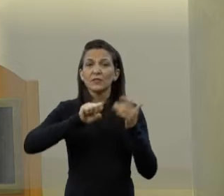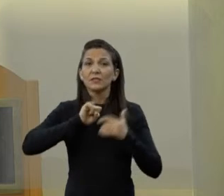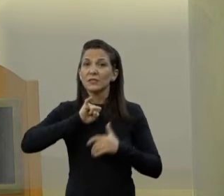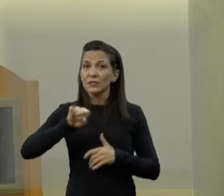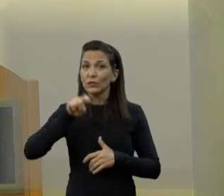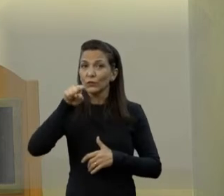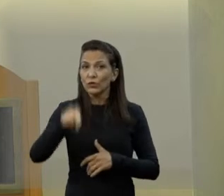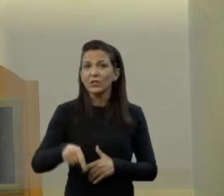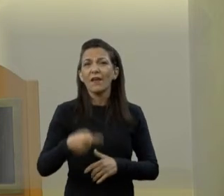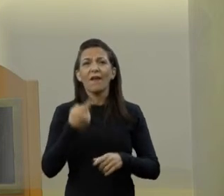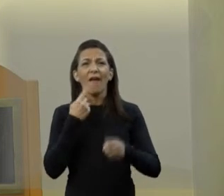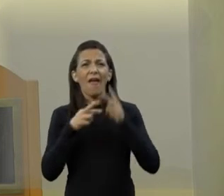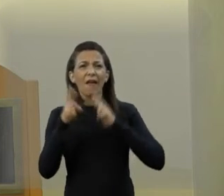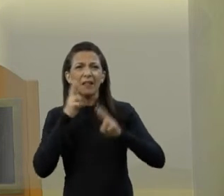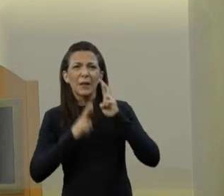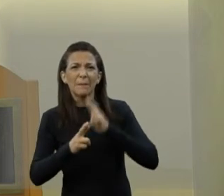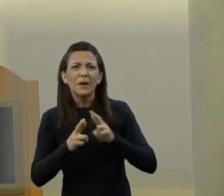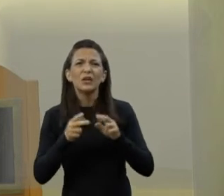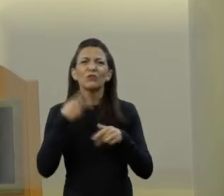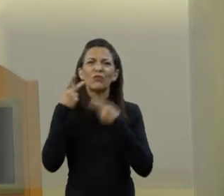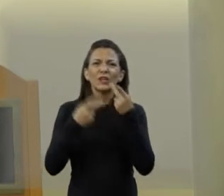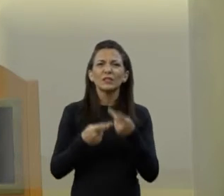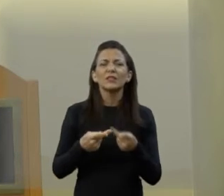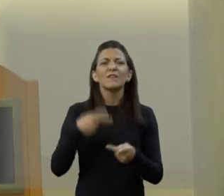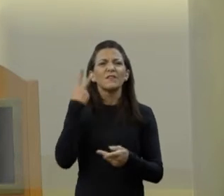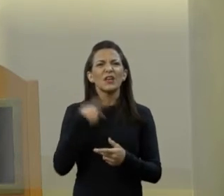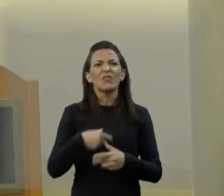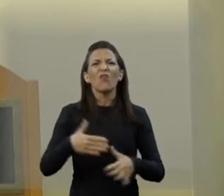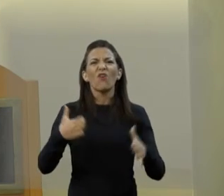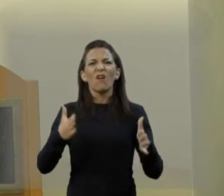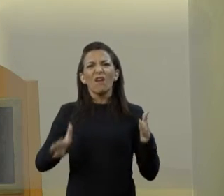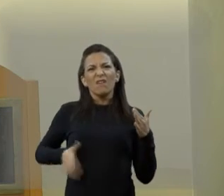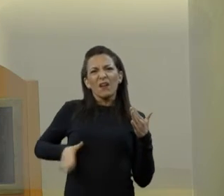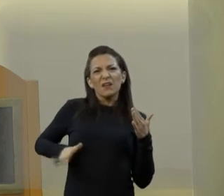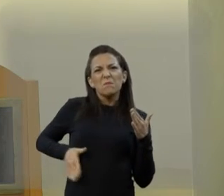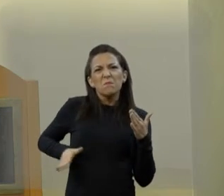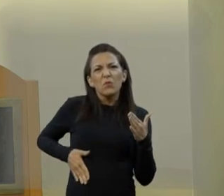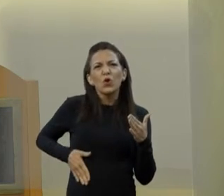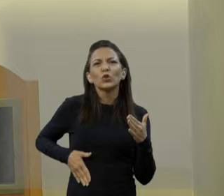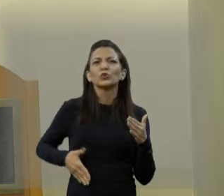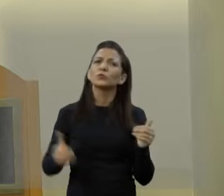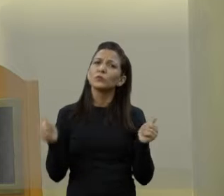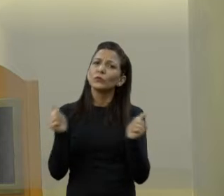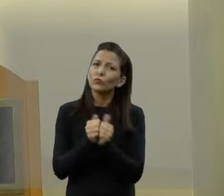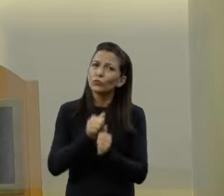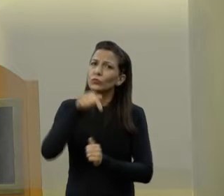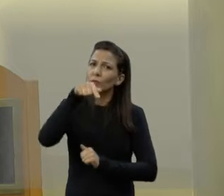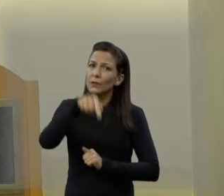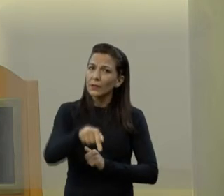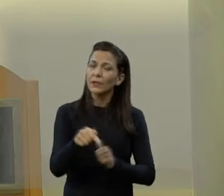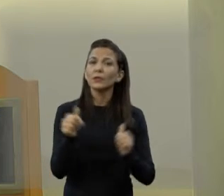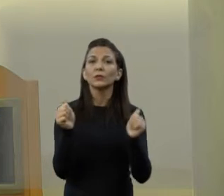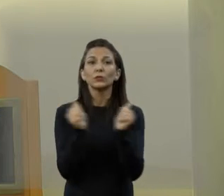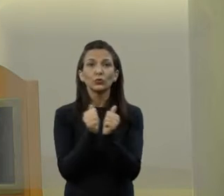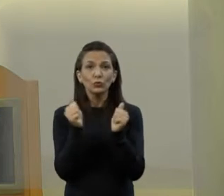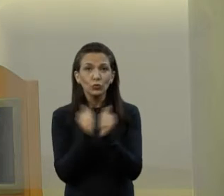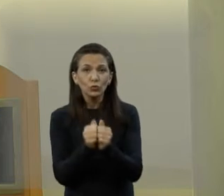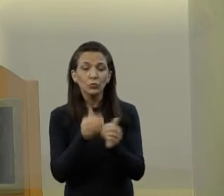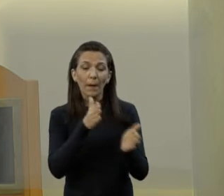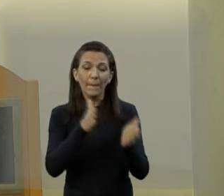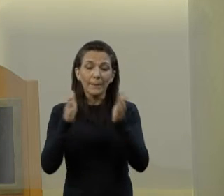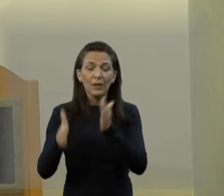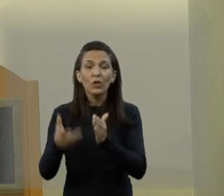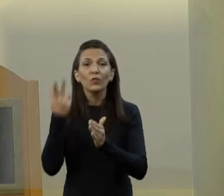você que fica aí reclamando chamando os vereadores de vagabundo etc se some essa casa junto a um desses